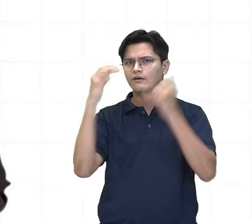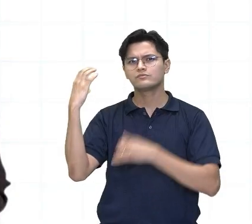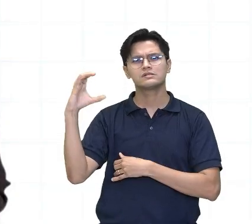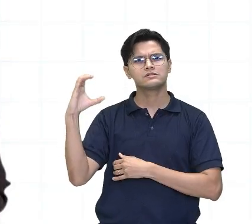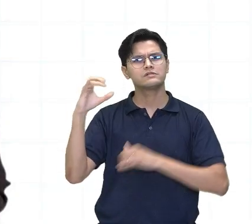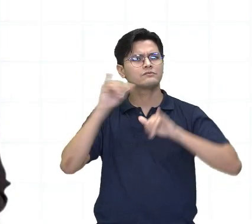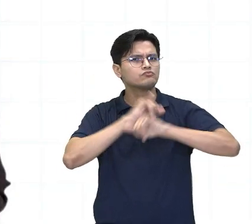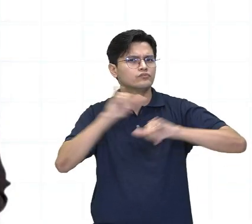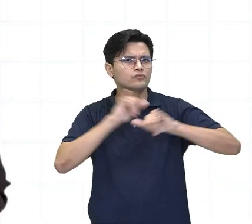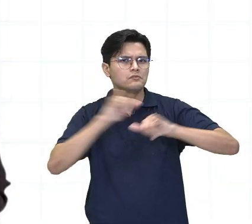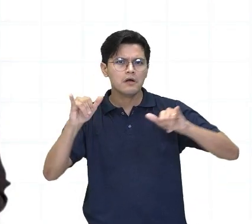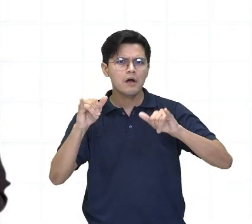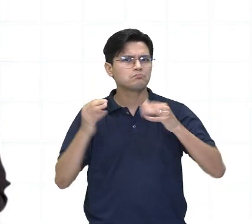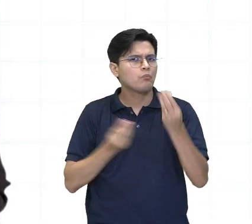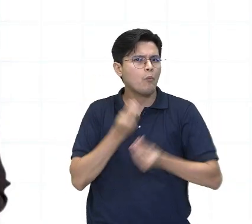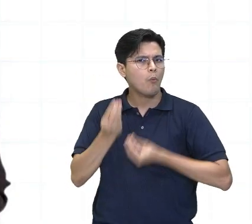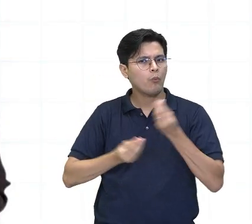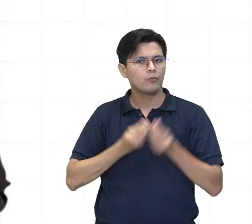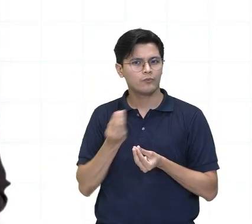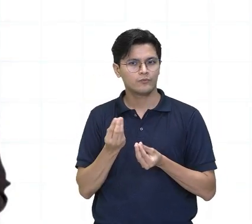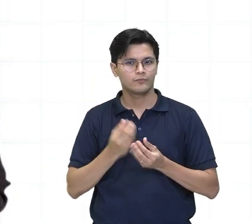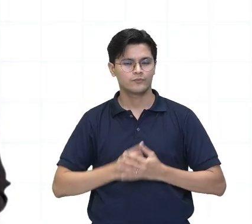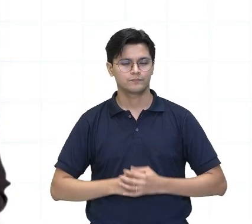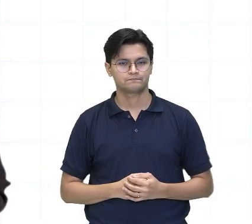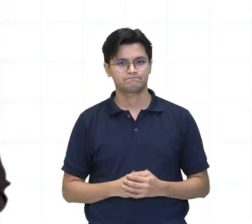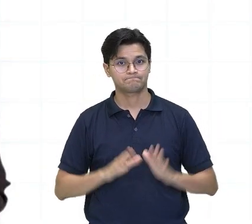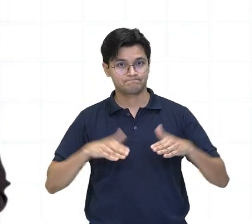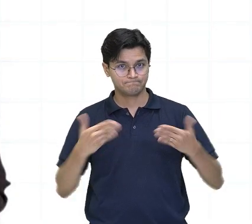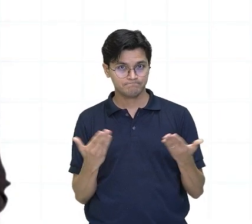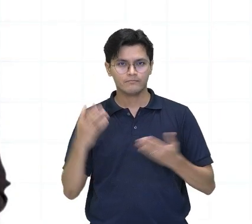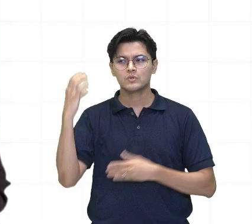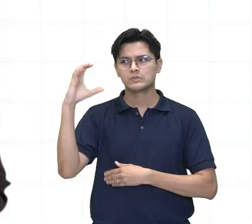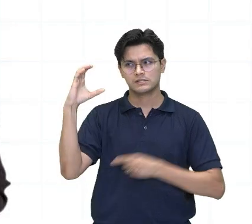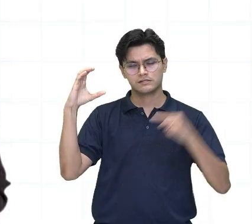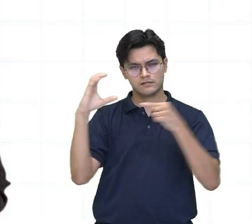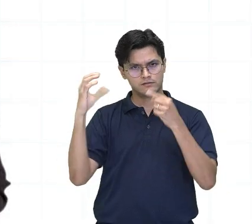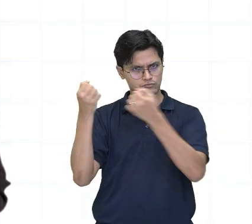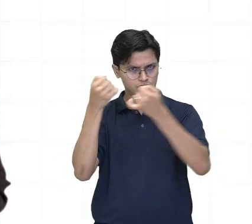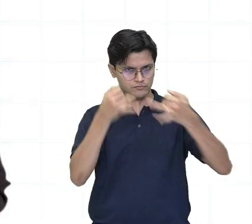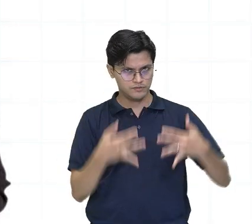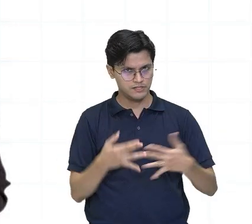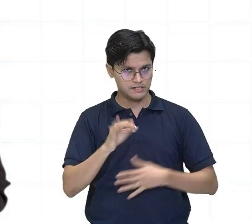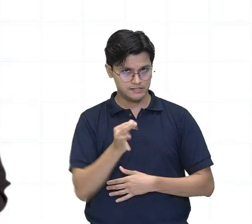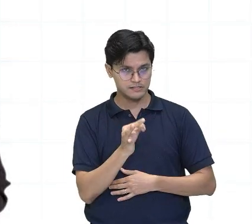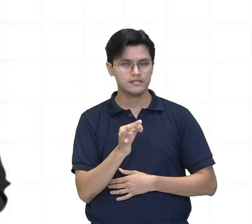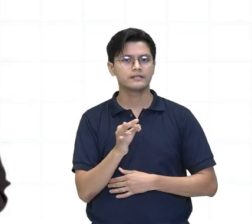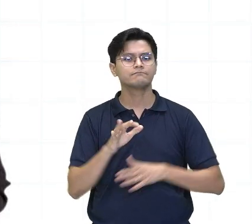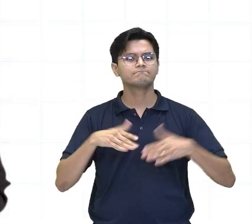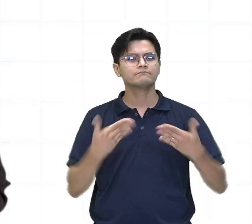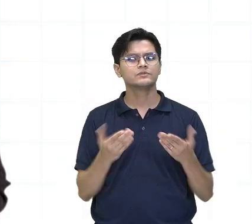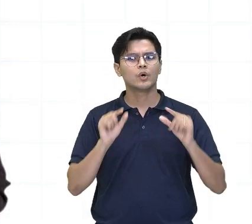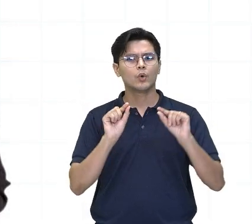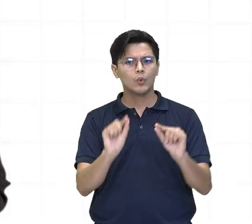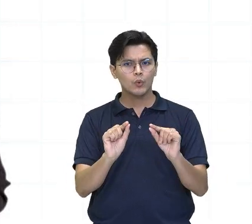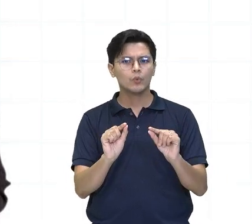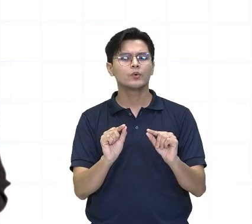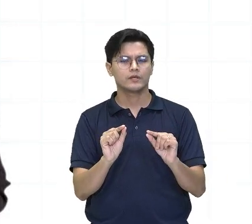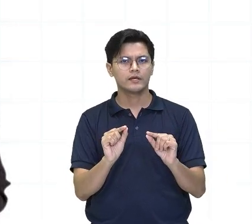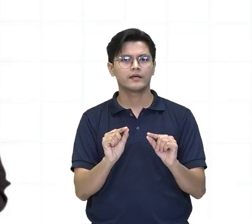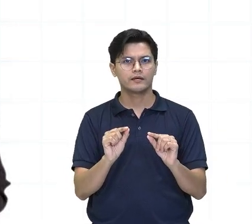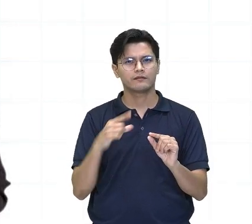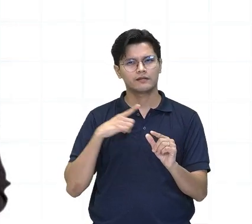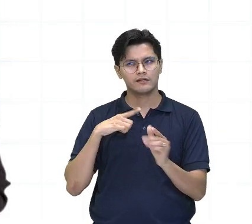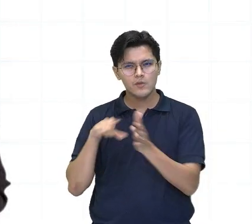científica, professora? Então, se a gente está falando do que é ciência, a gente vai pesquisar, né? E ali vai ter o conhecimento